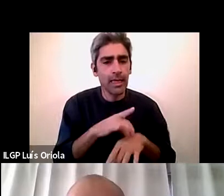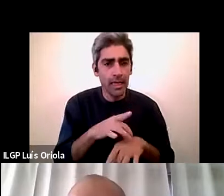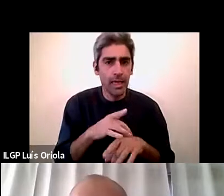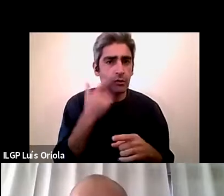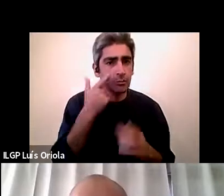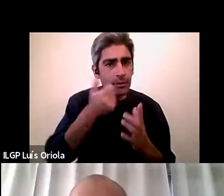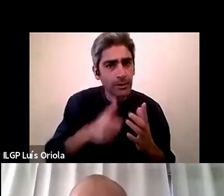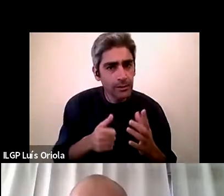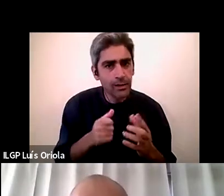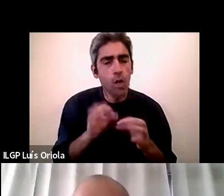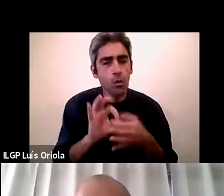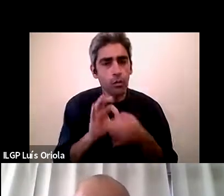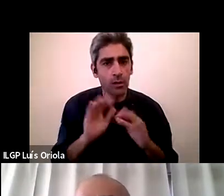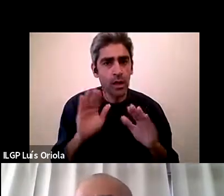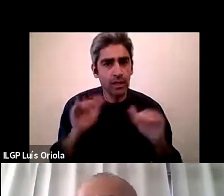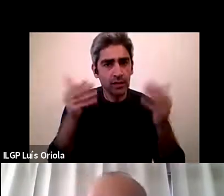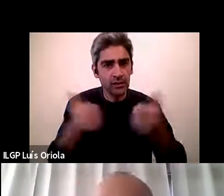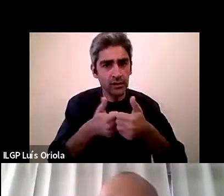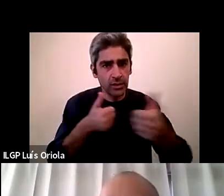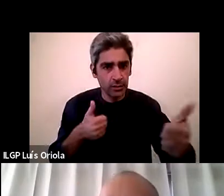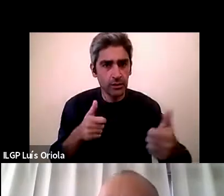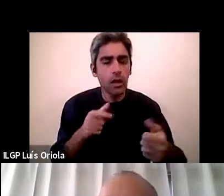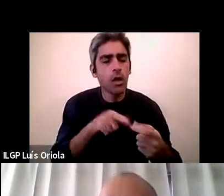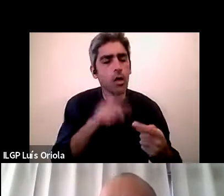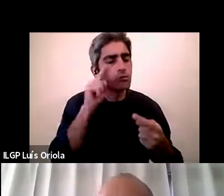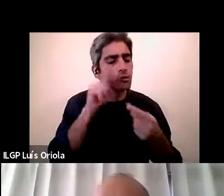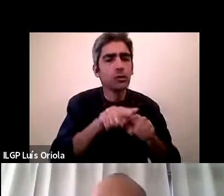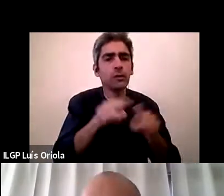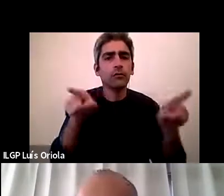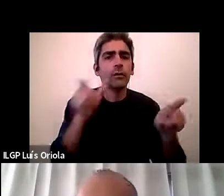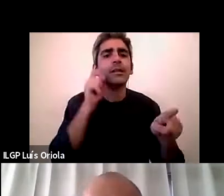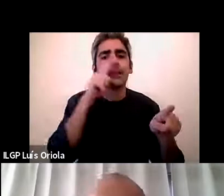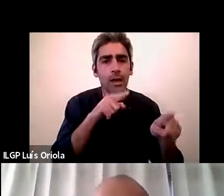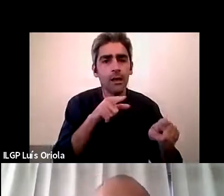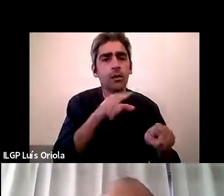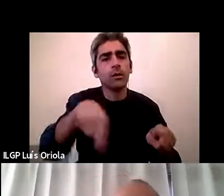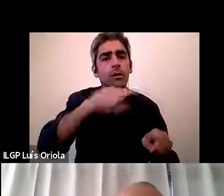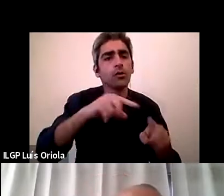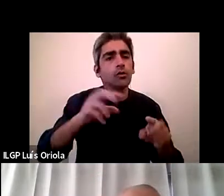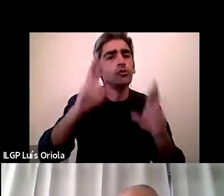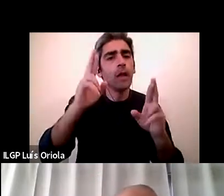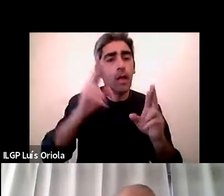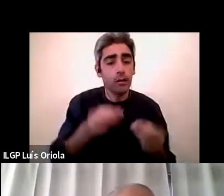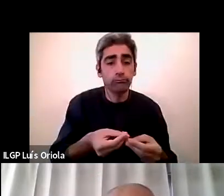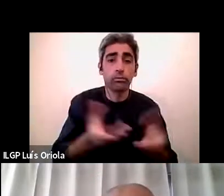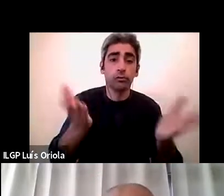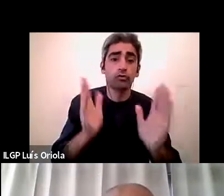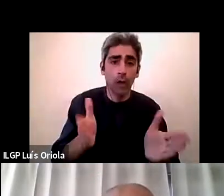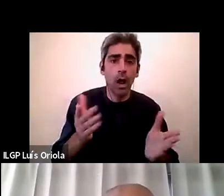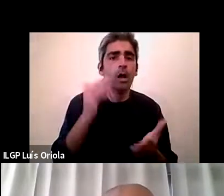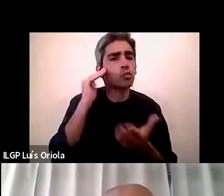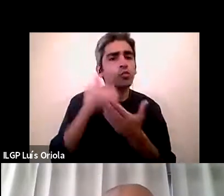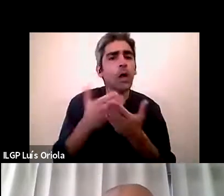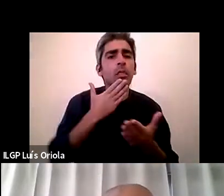Distância? Quem são os destinatários e, no fundo, que resultados se esperam na sua disponibilização? Muito